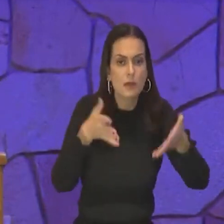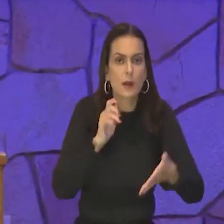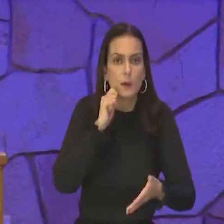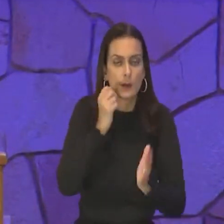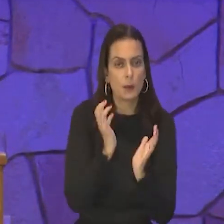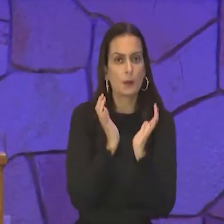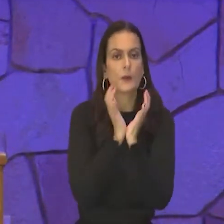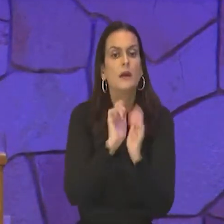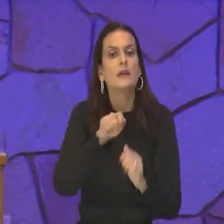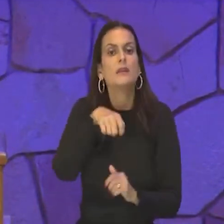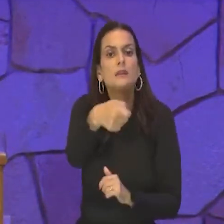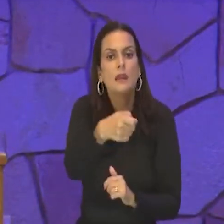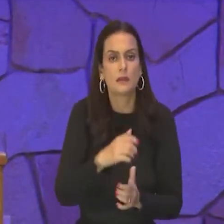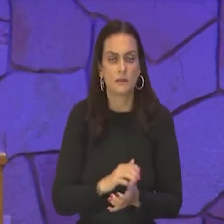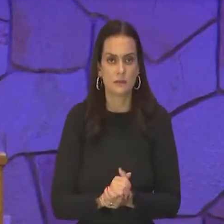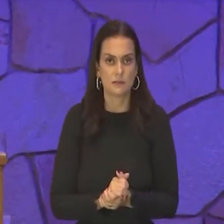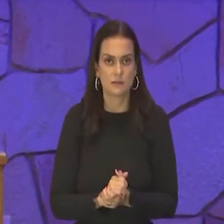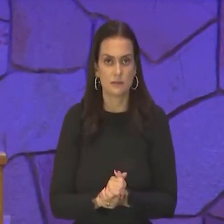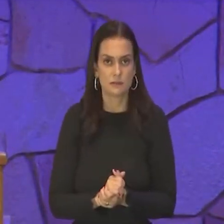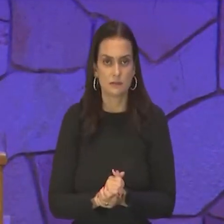ceia do Senhor?